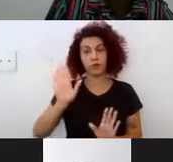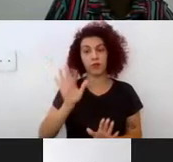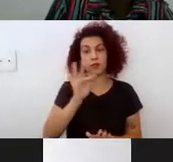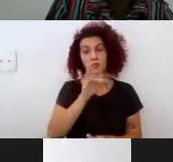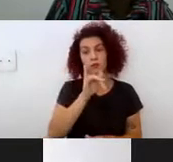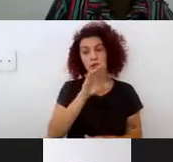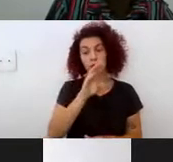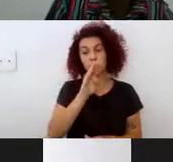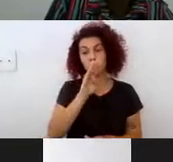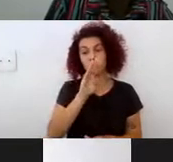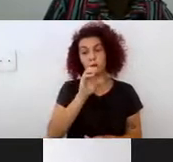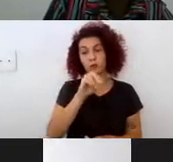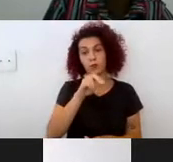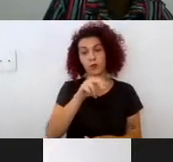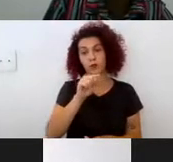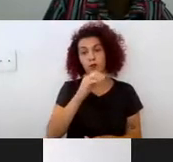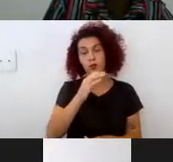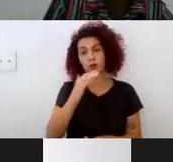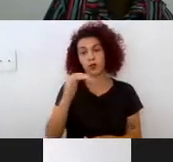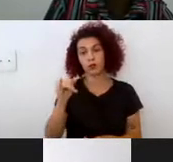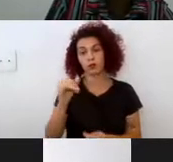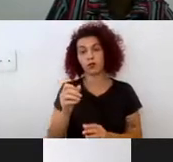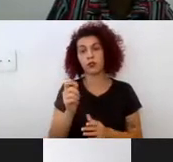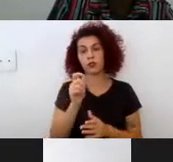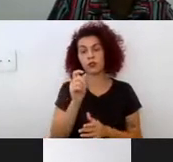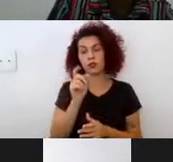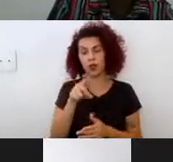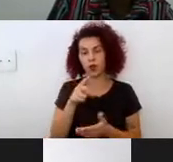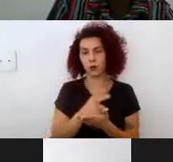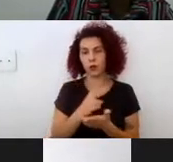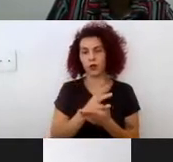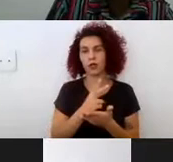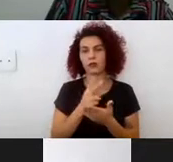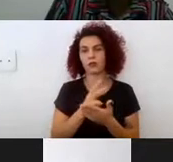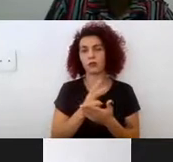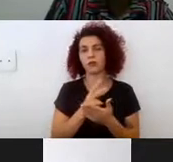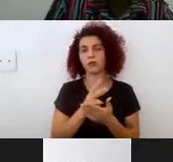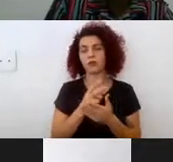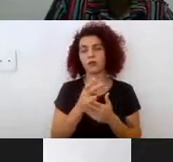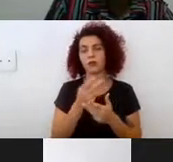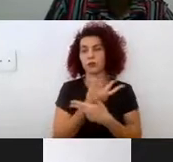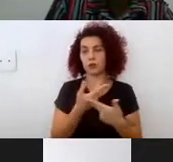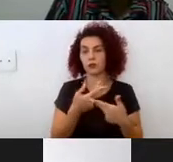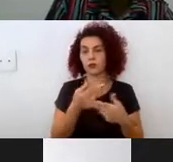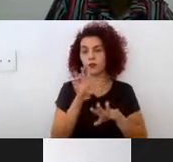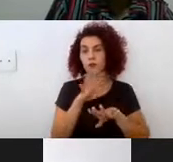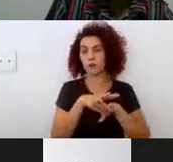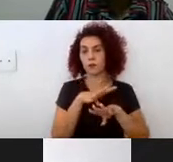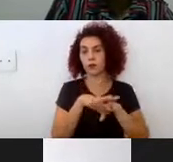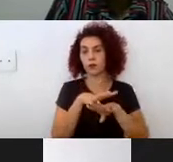que escreveu depois o código Fibonacci matemático que é utilizado como base de algoritmo da Internet